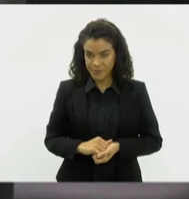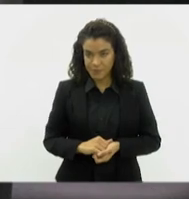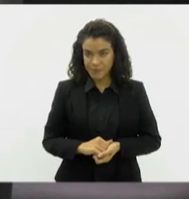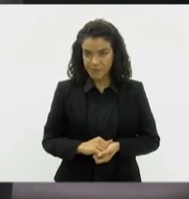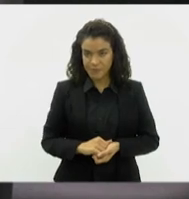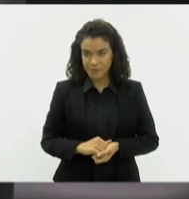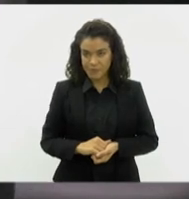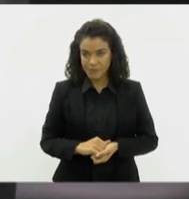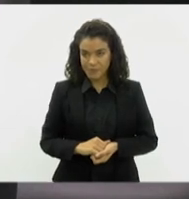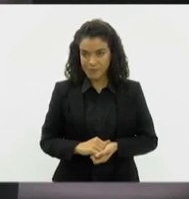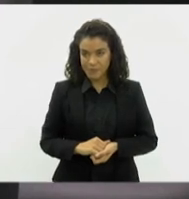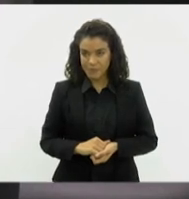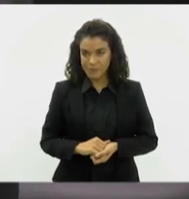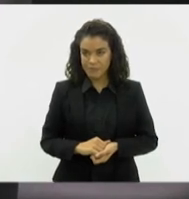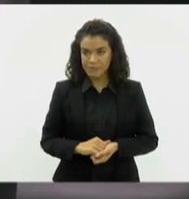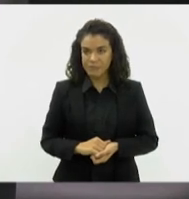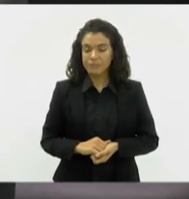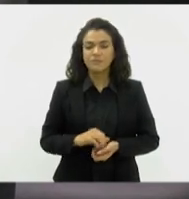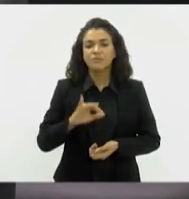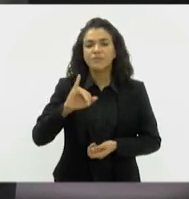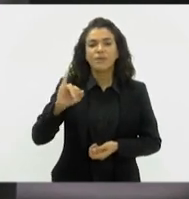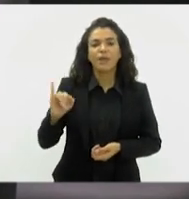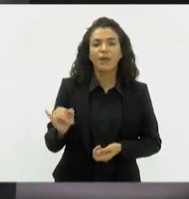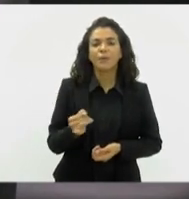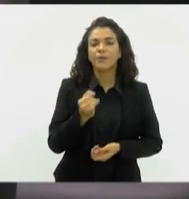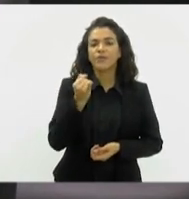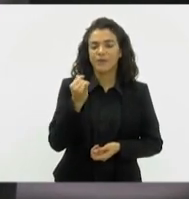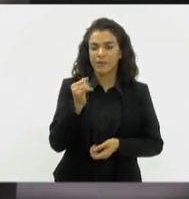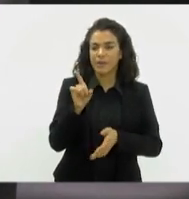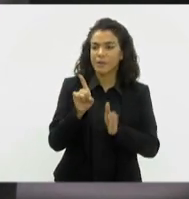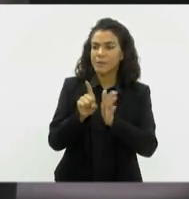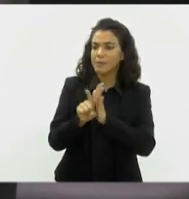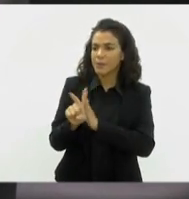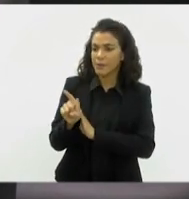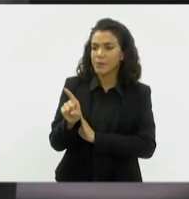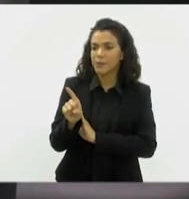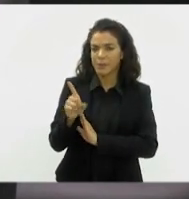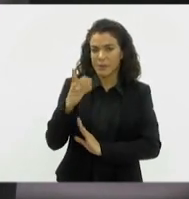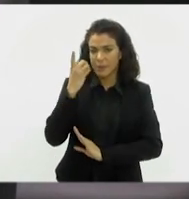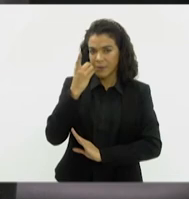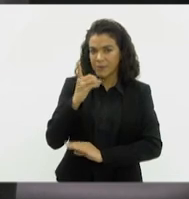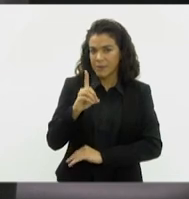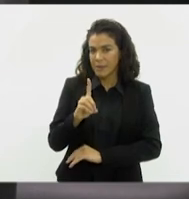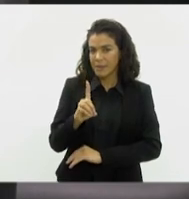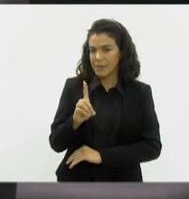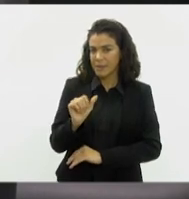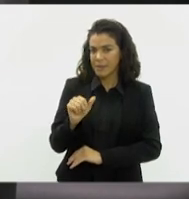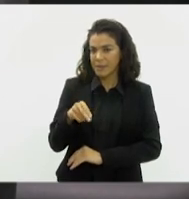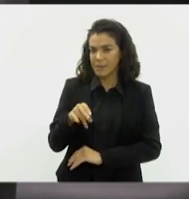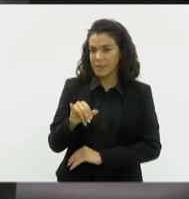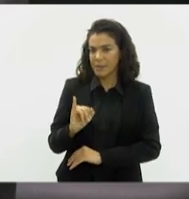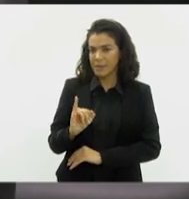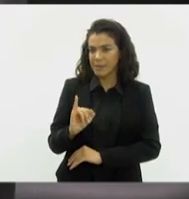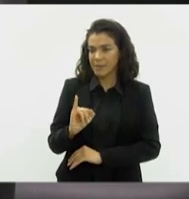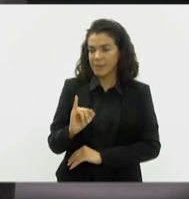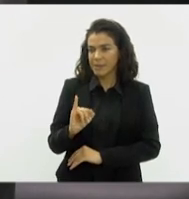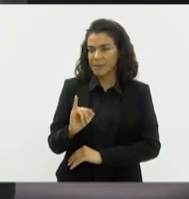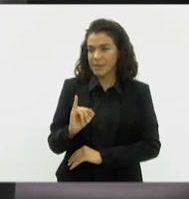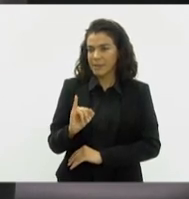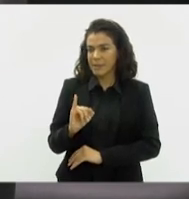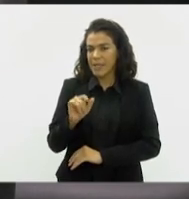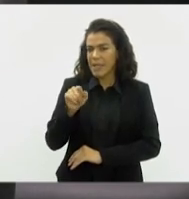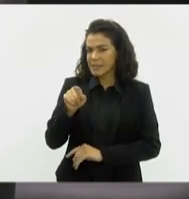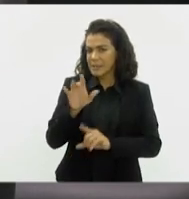Voltando um pouco no qual... Não, mas aproveitando o ensejo aqui da pergunta da deputada Dani, numa parte na minha fala,